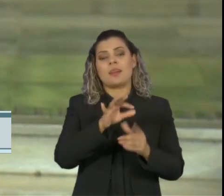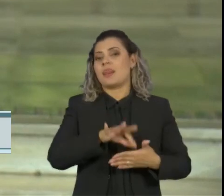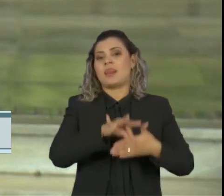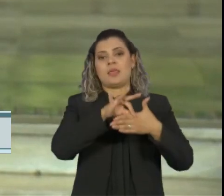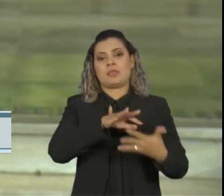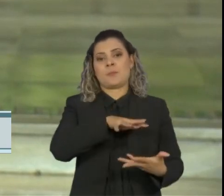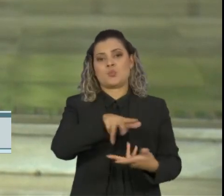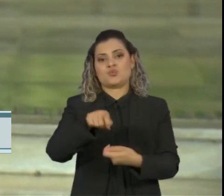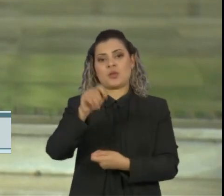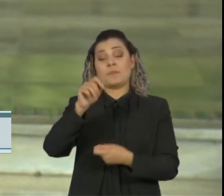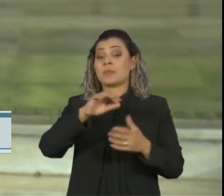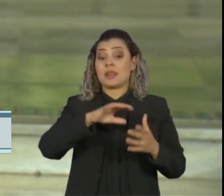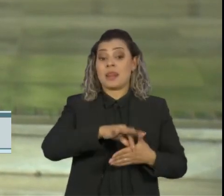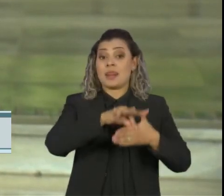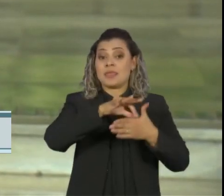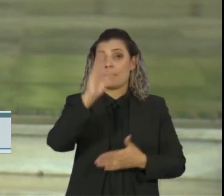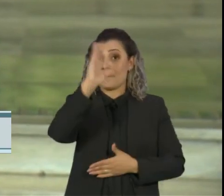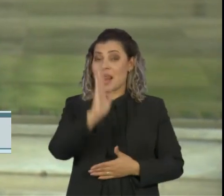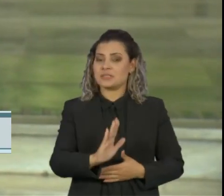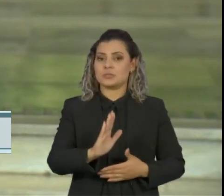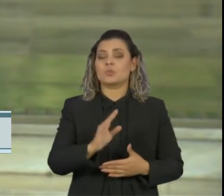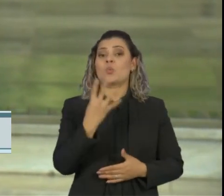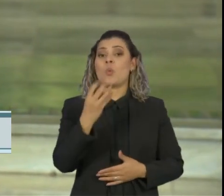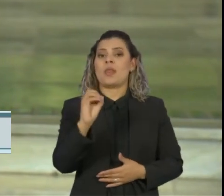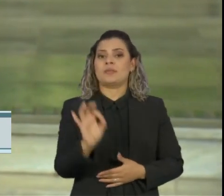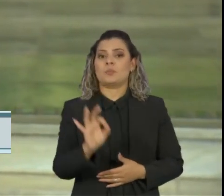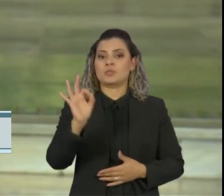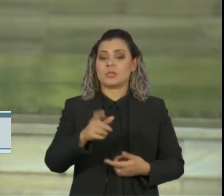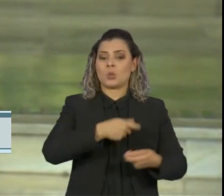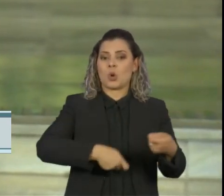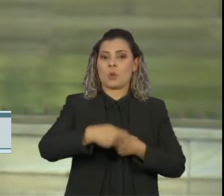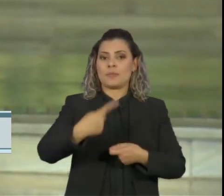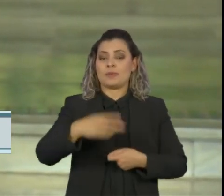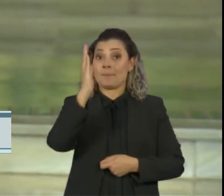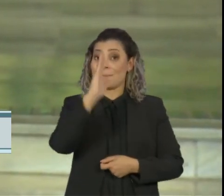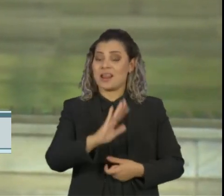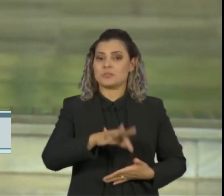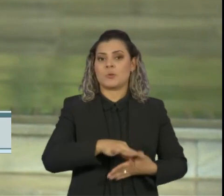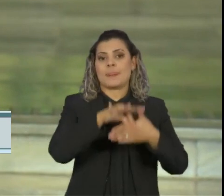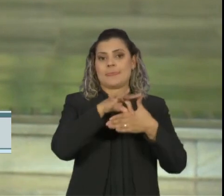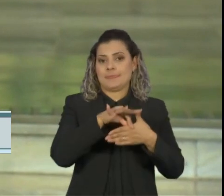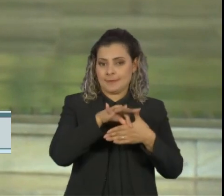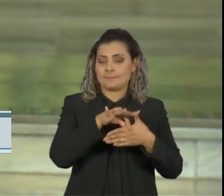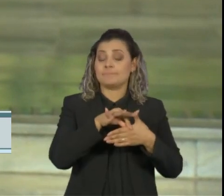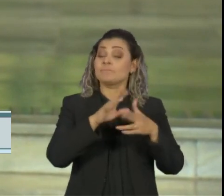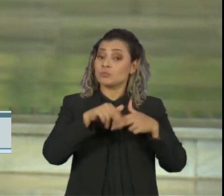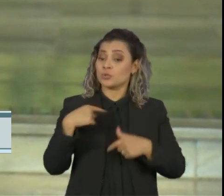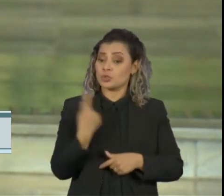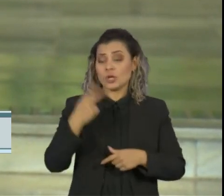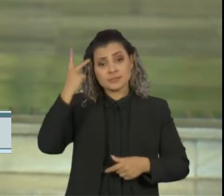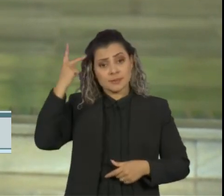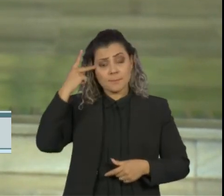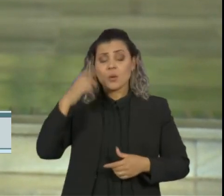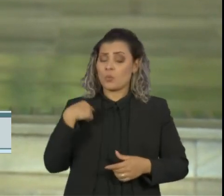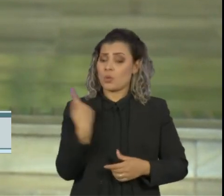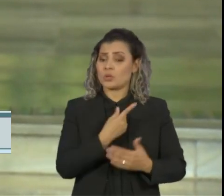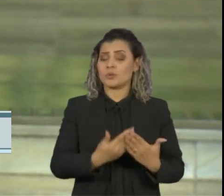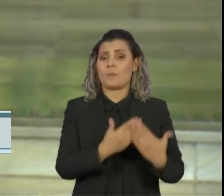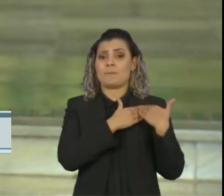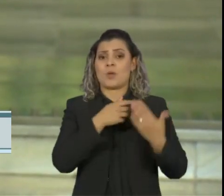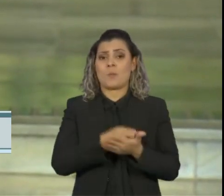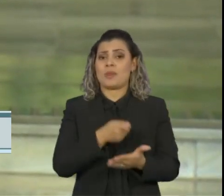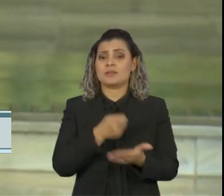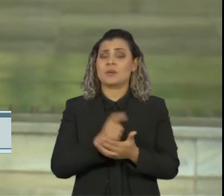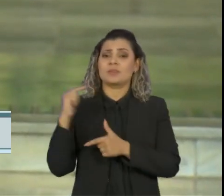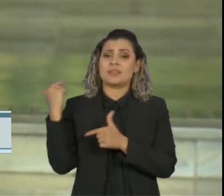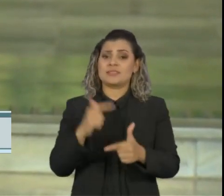brasileira. Nós temos quase 40% de todo o movimento econômico do país. E continuará a liderar. Aliás, essa é a nossa obrigação. Essa é uma tradição,